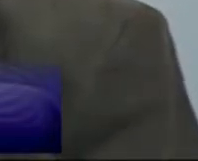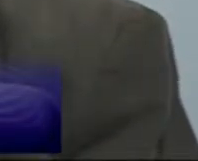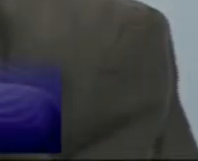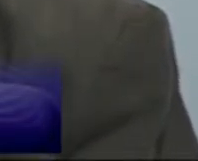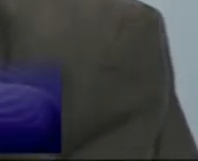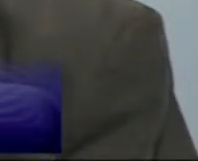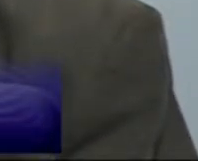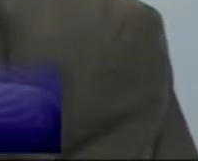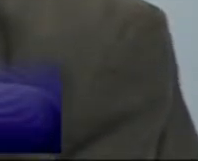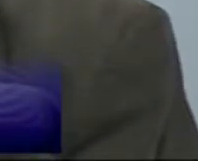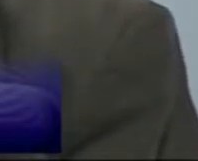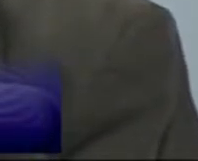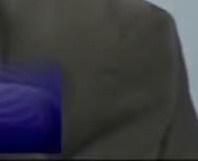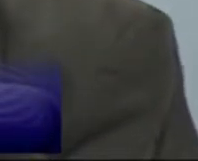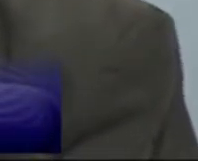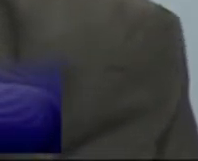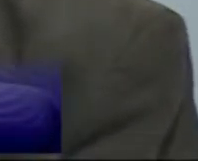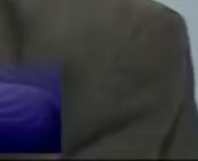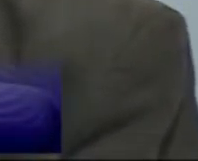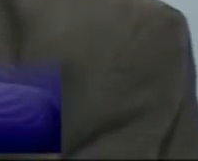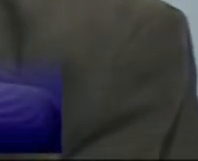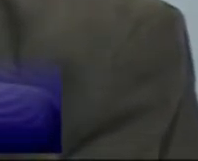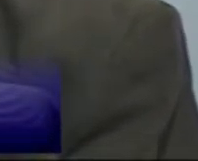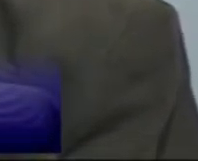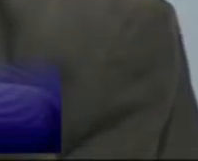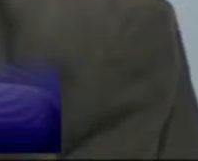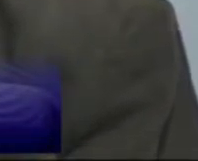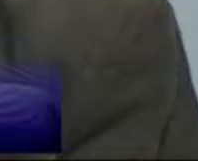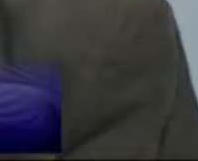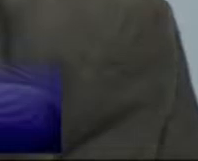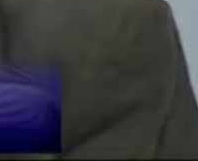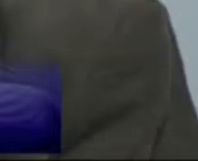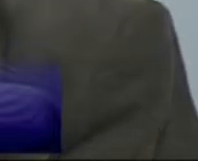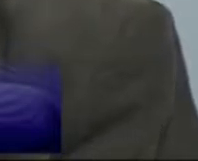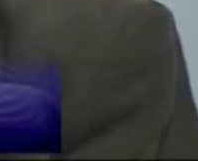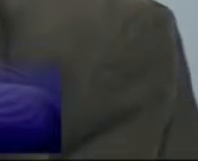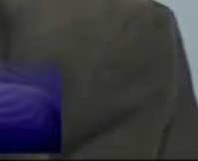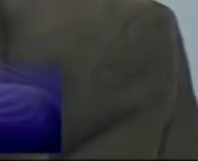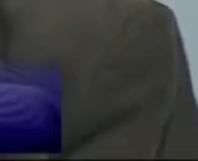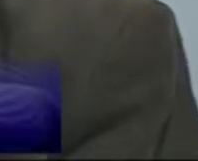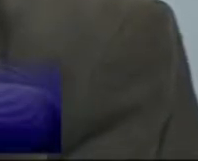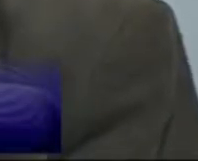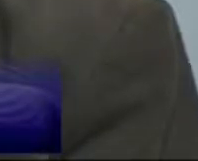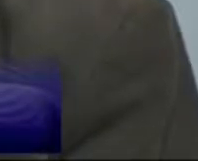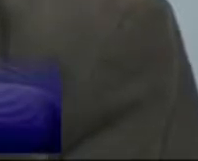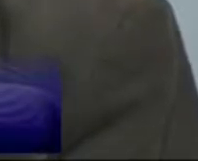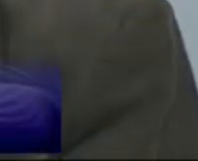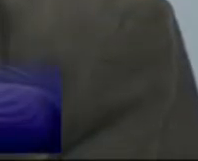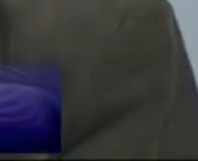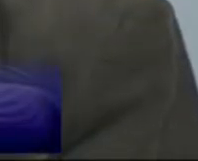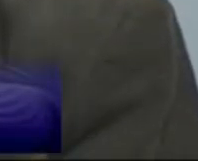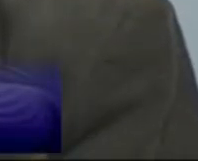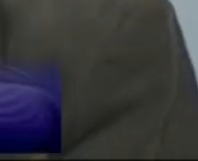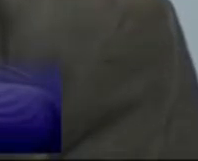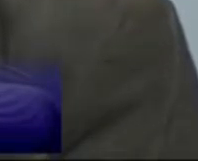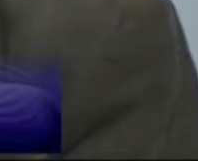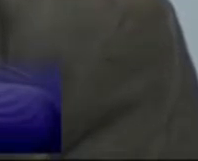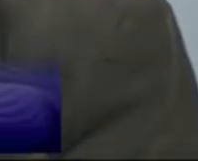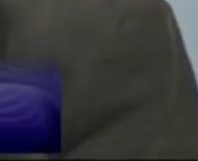clima conjuntural, de mandar seu secretário na Câmara Municipal. Vai se resguardar pela lei orgânica,